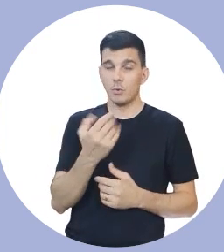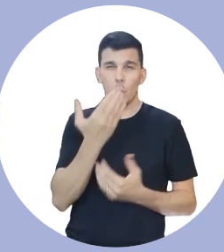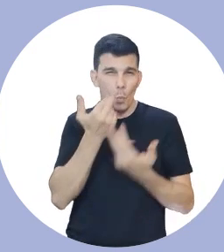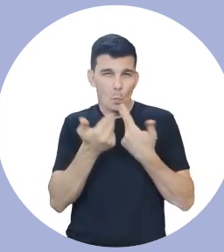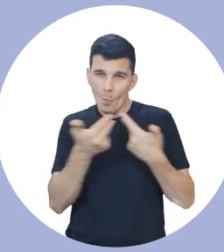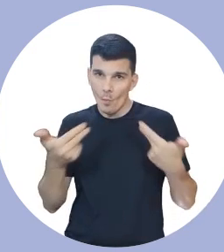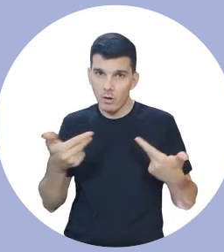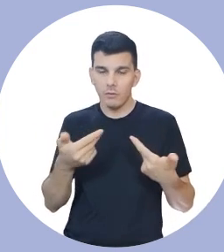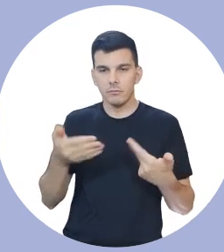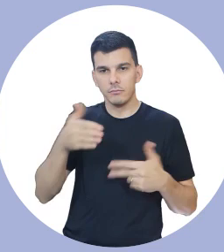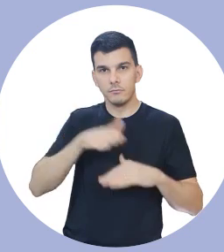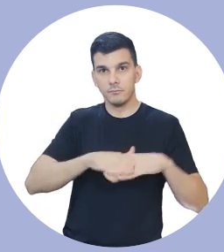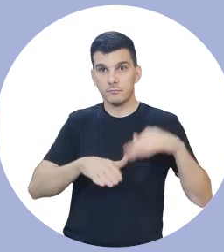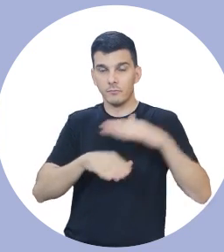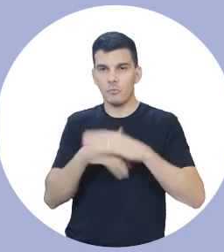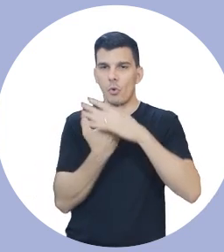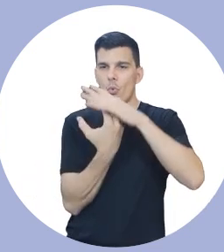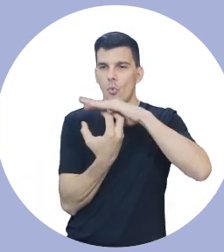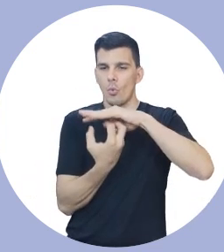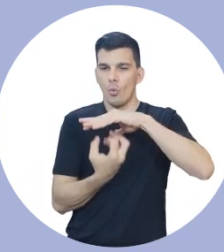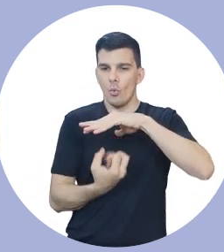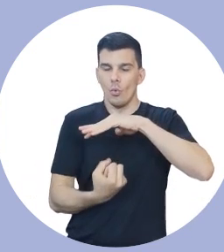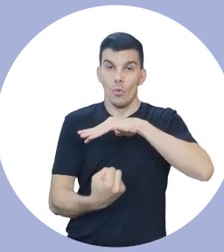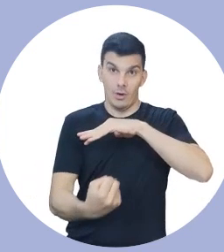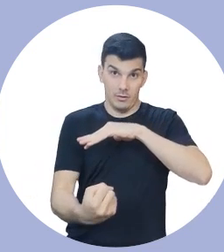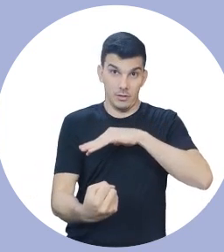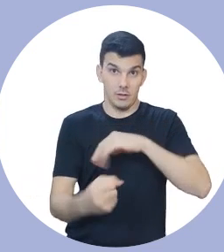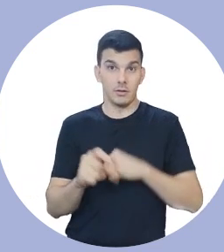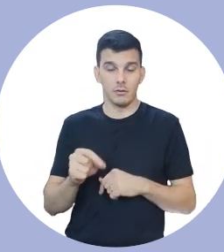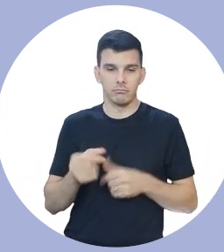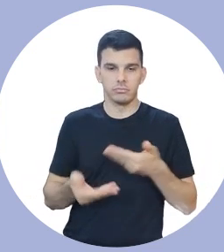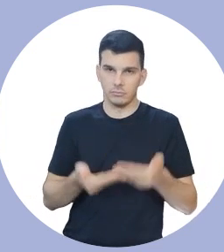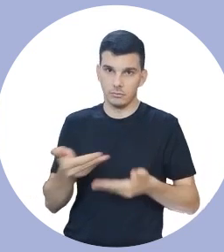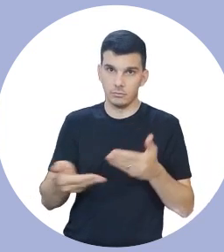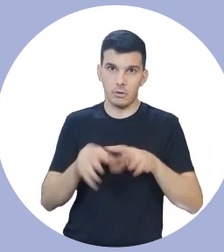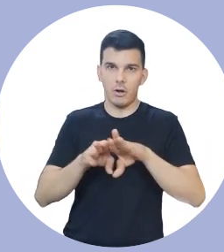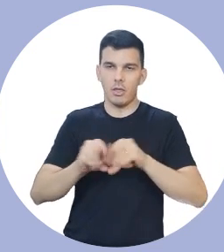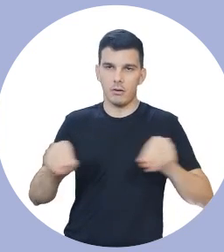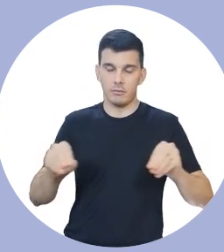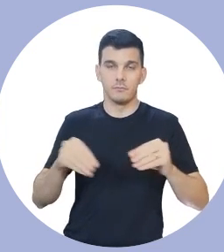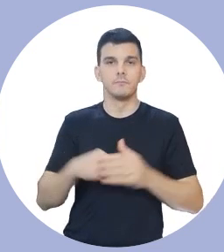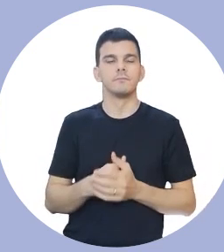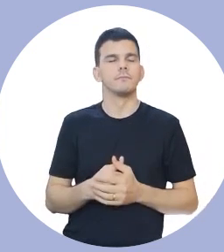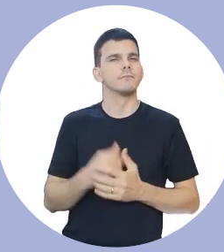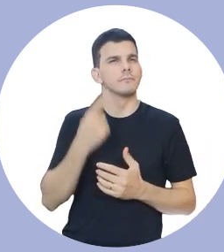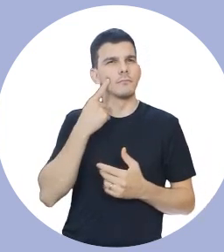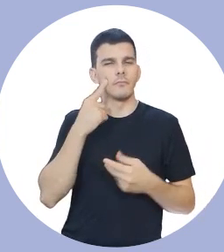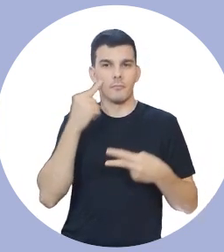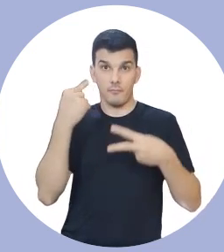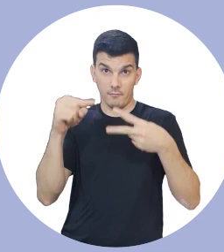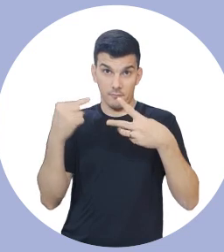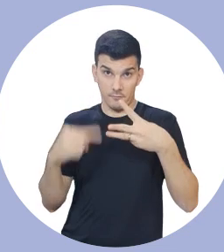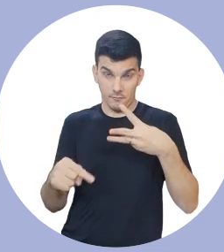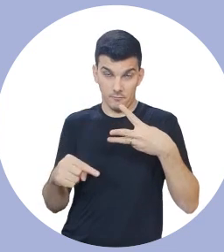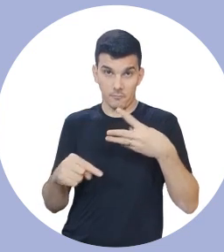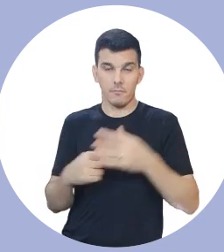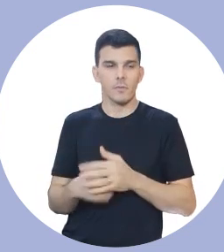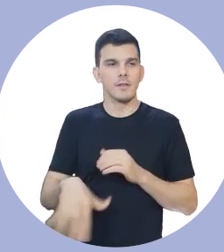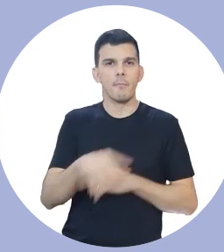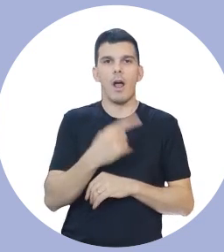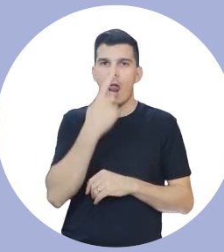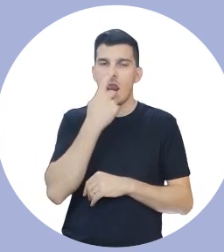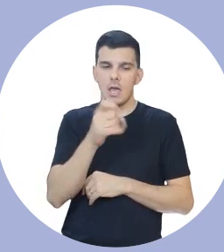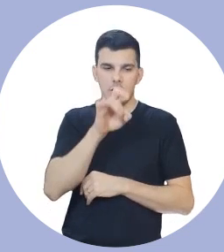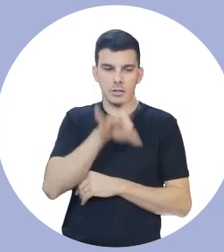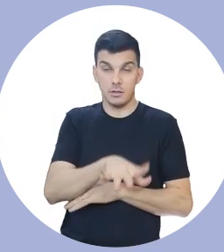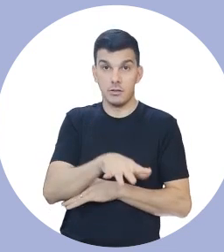lixo orgânico e inorgânico é encoberto e o chorume canalizado para ser tratado e neutralizado. Levando em consideração que a gente está trabalhando